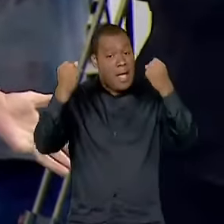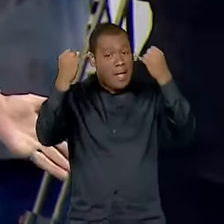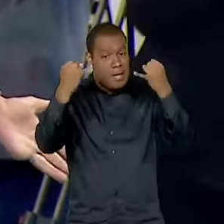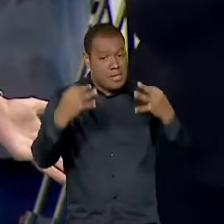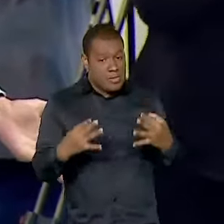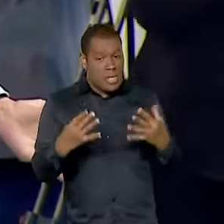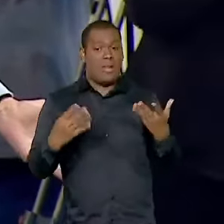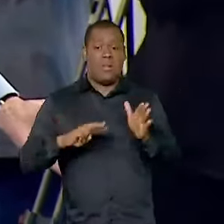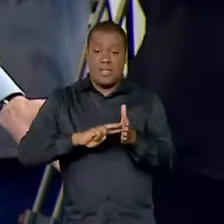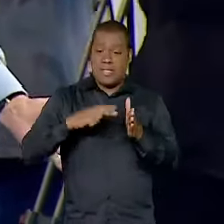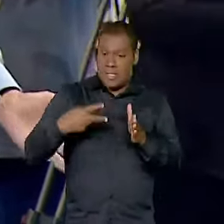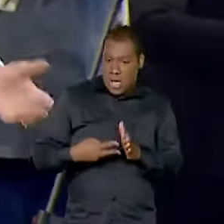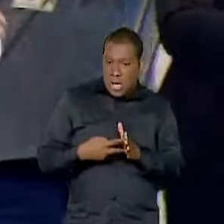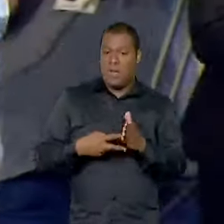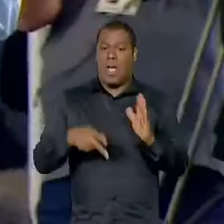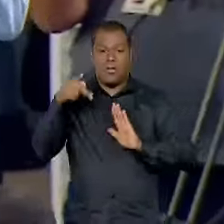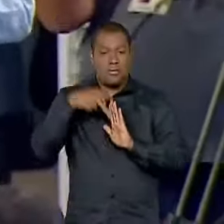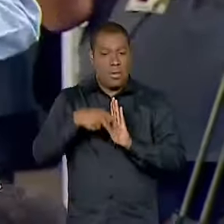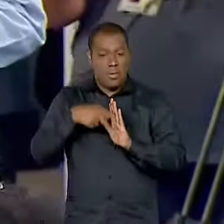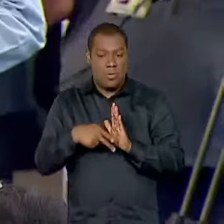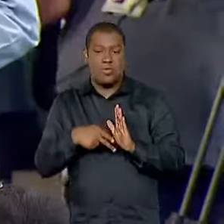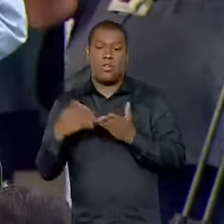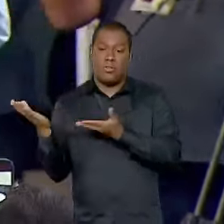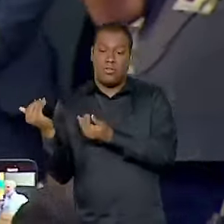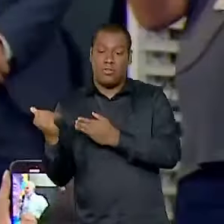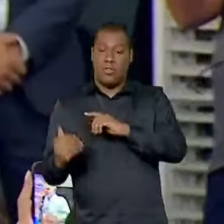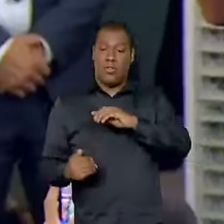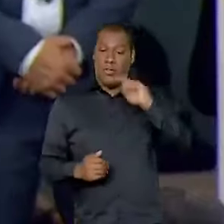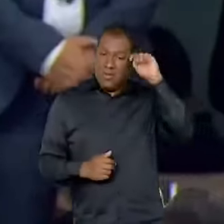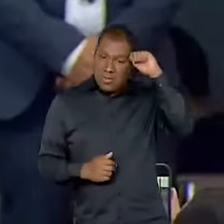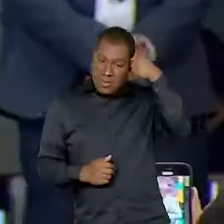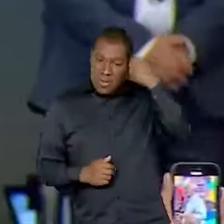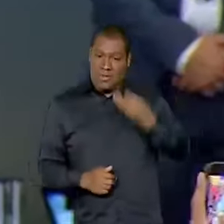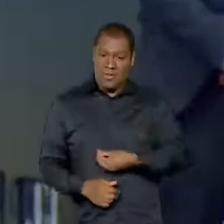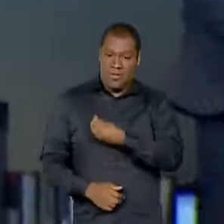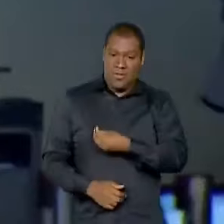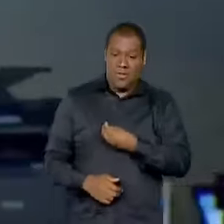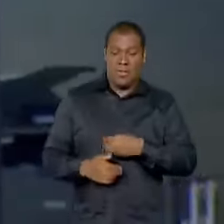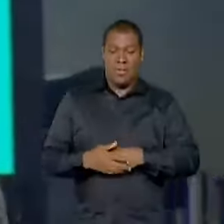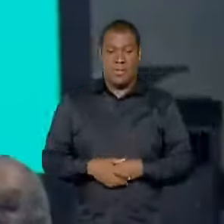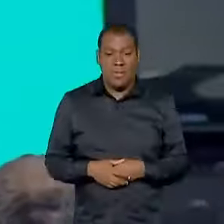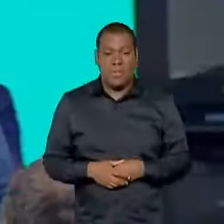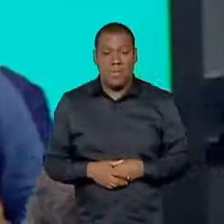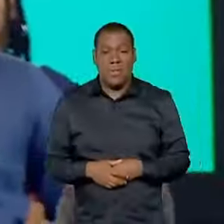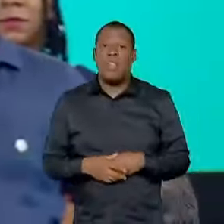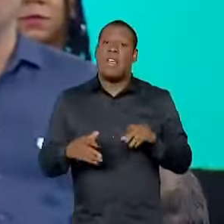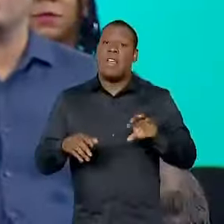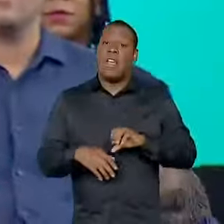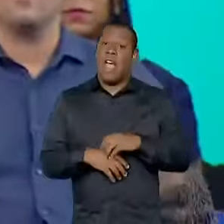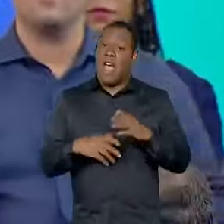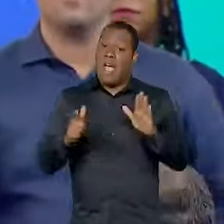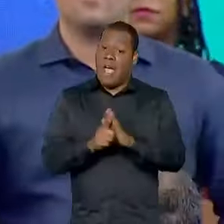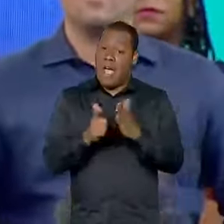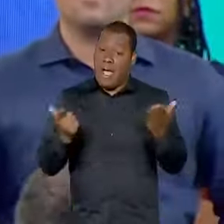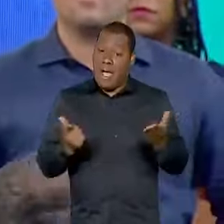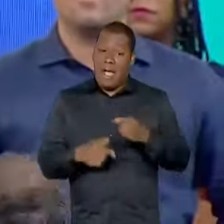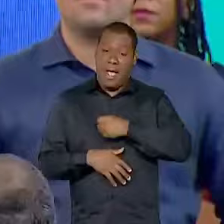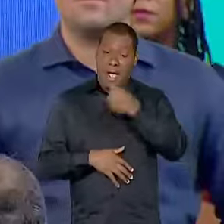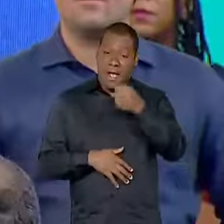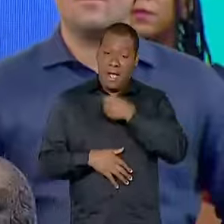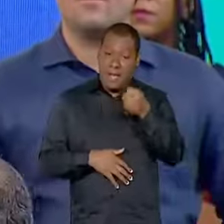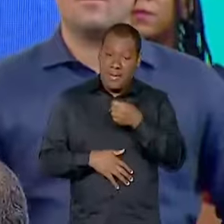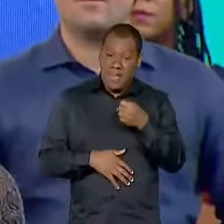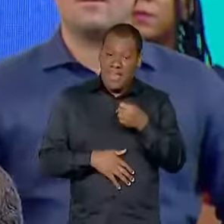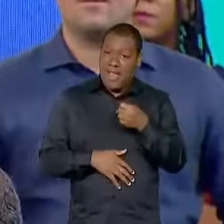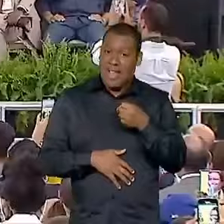programa. Porque se depender da nossa gloriosa imprensa democrática, vocês